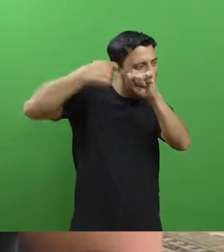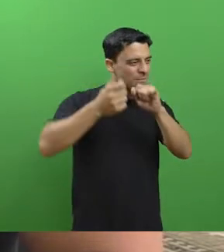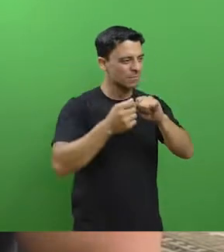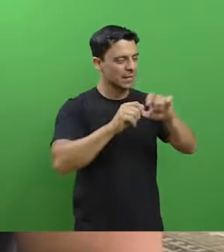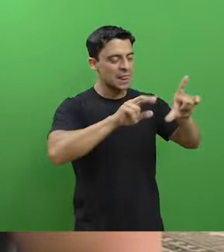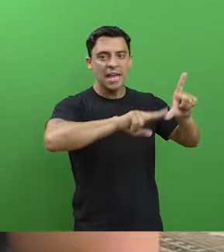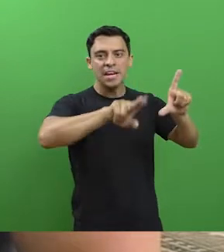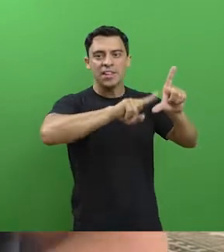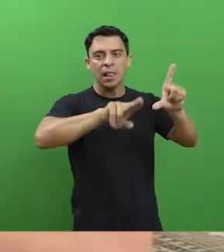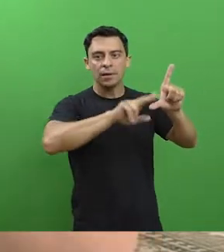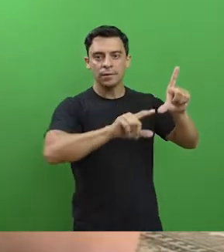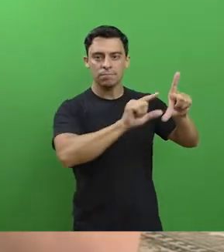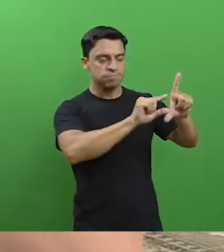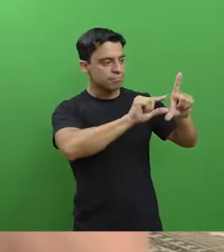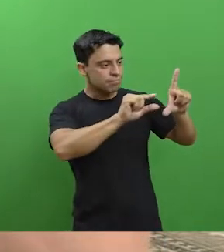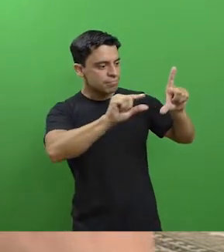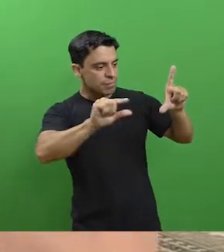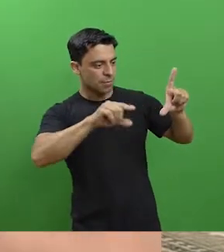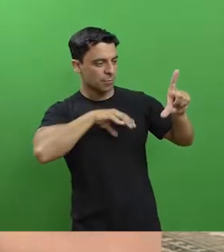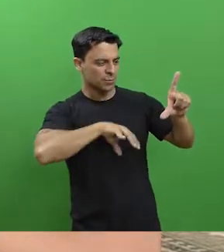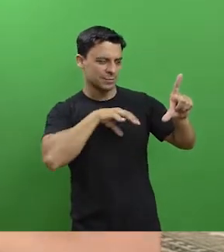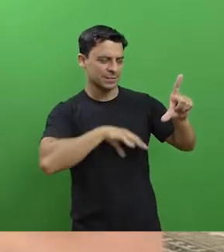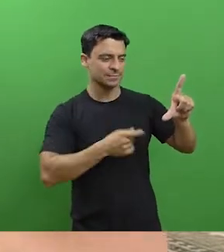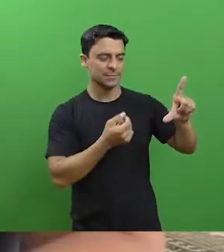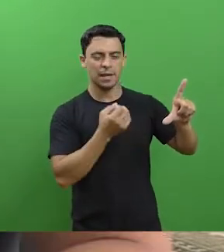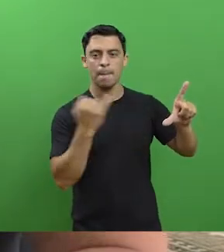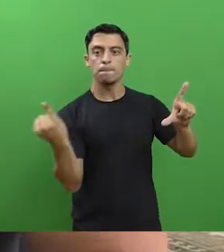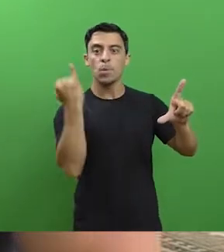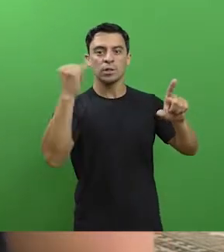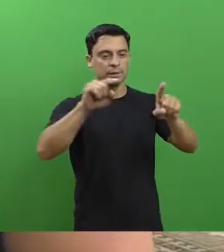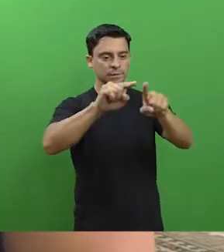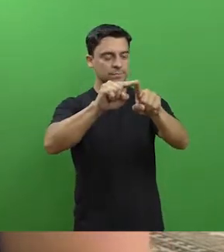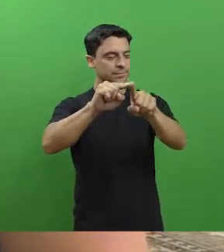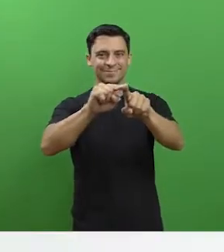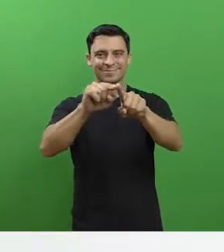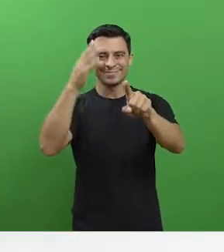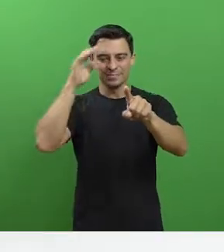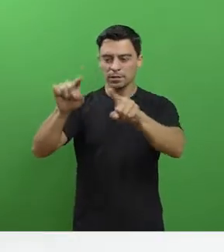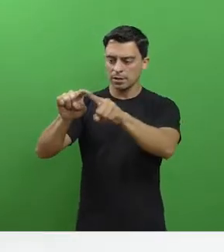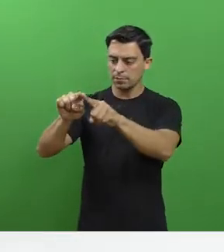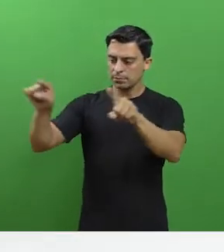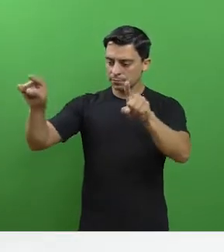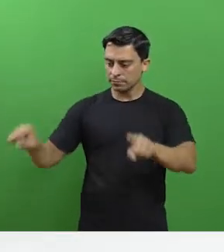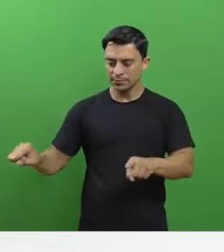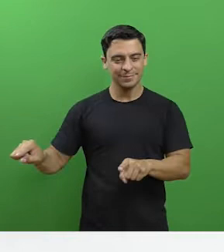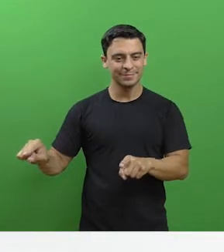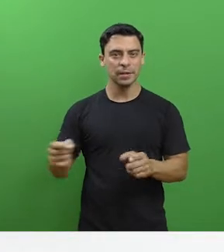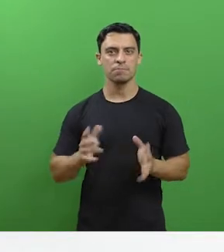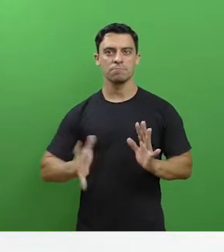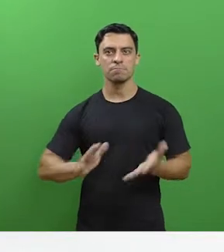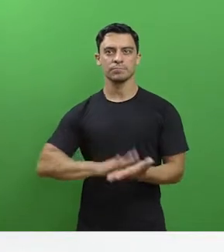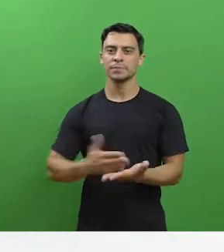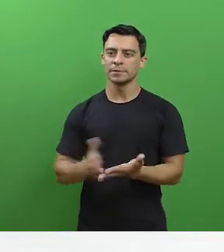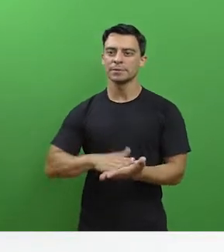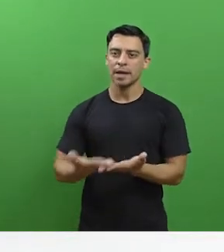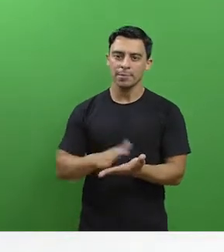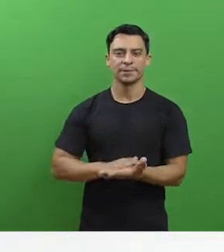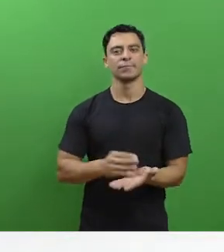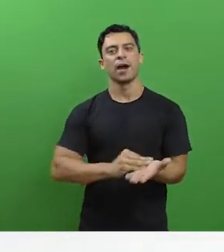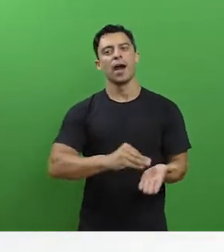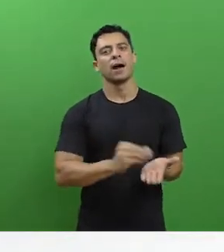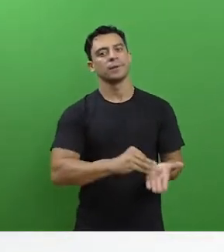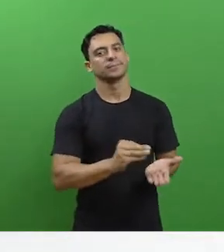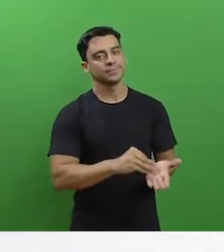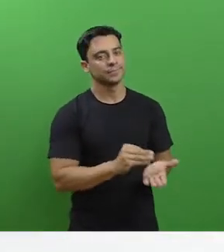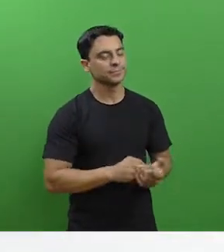Seria muito bom ter aquela janelinha do intérprete de Libras. Ainda falta isso. Falta